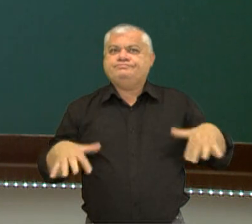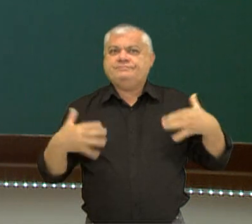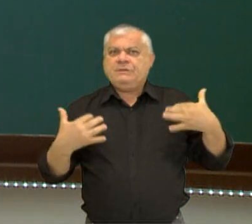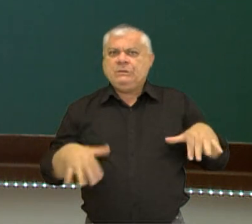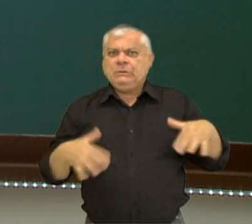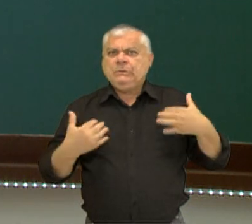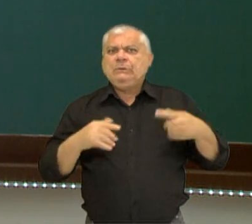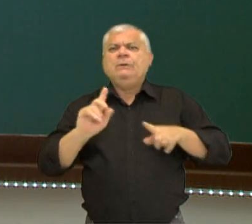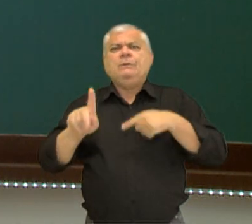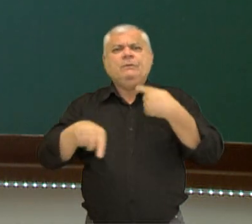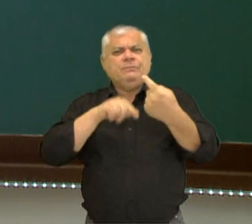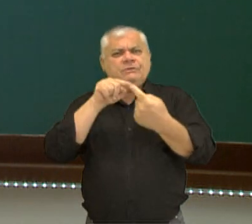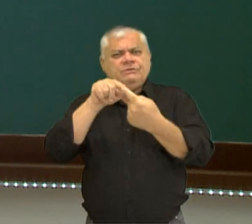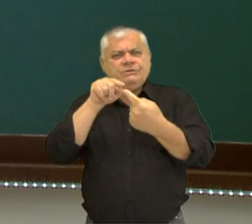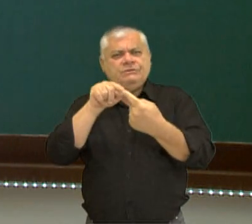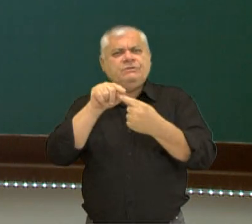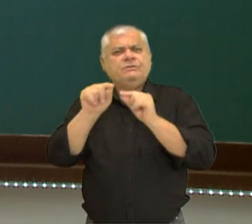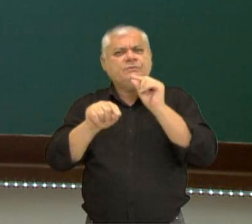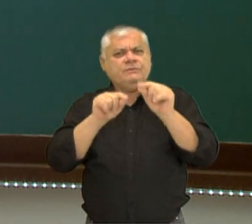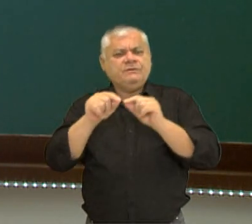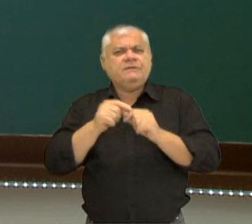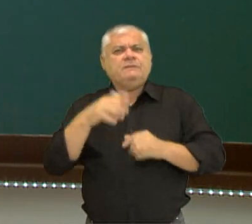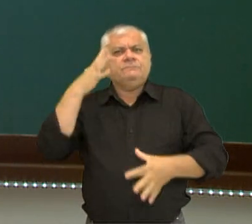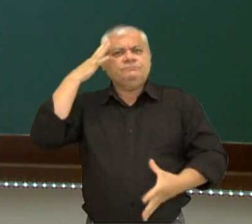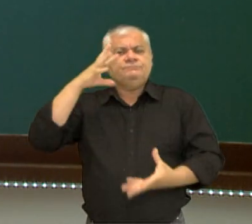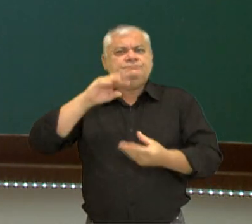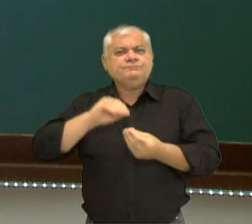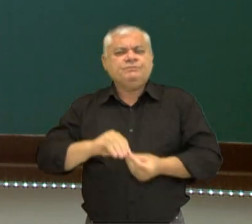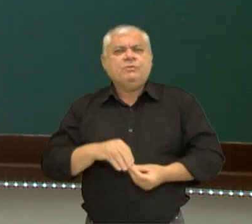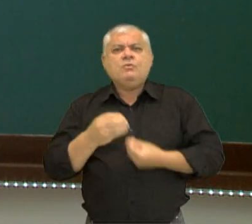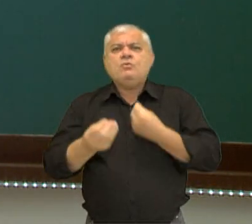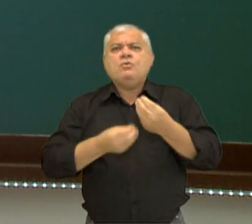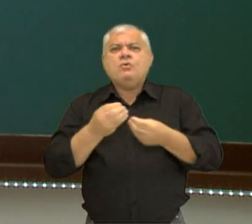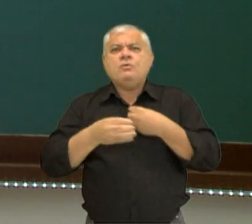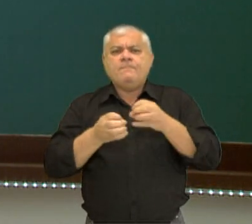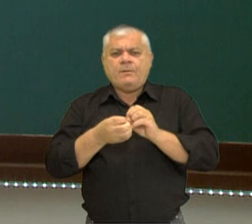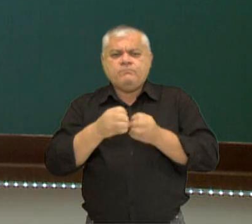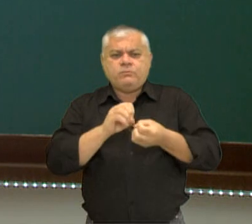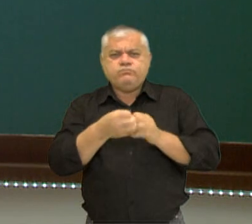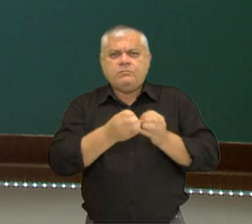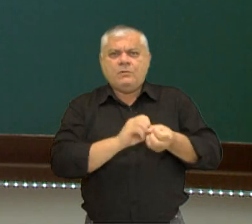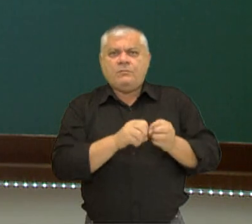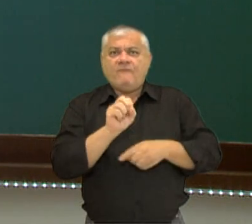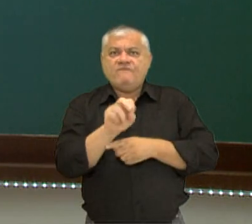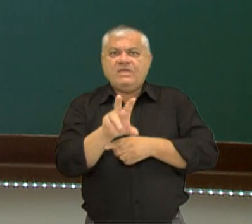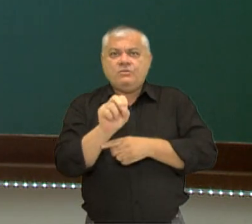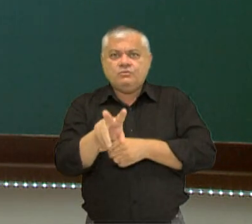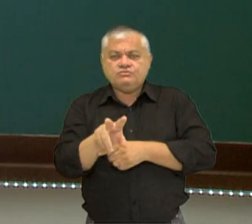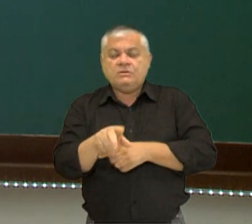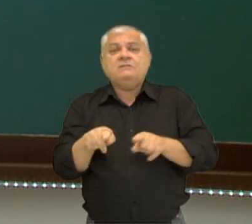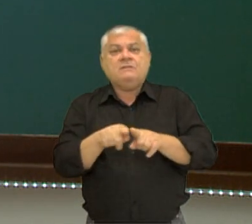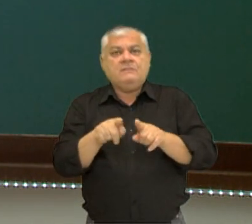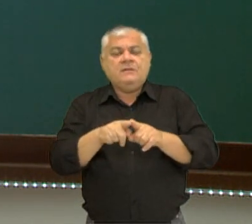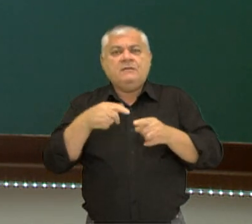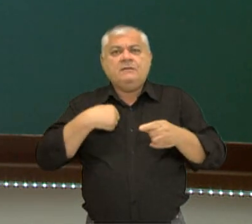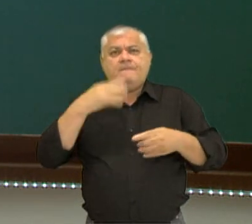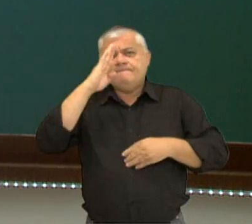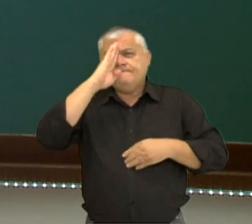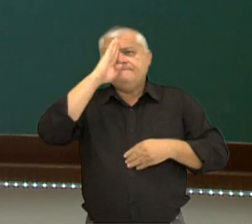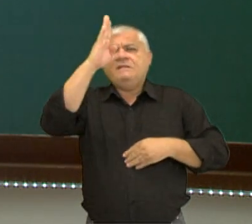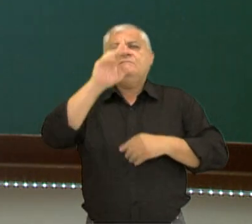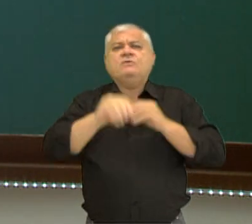Os objetivos dessa aula: compreender o modo de reprodução dos vírus, pontos principais sobre